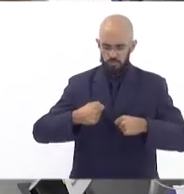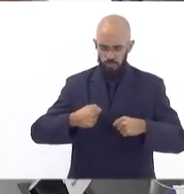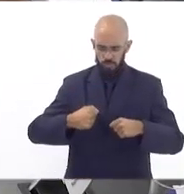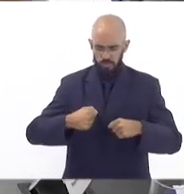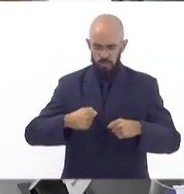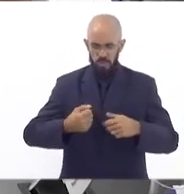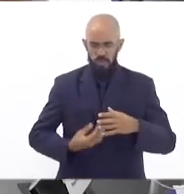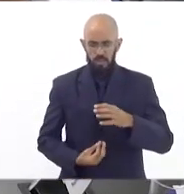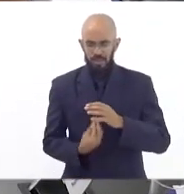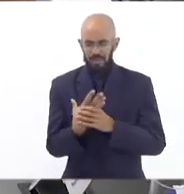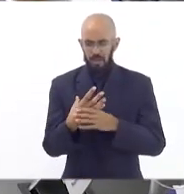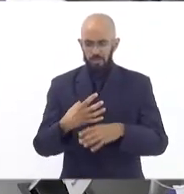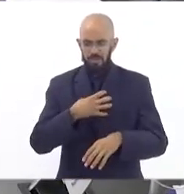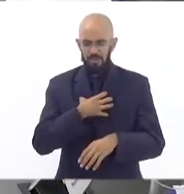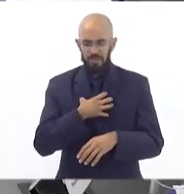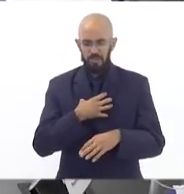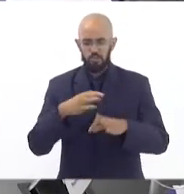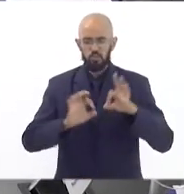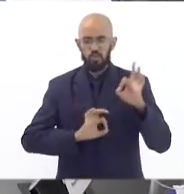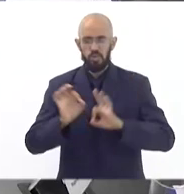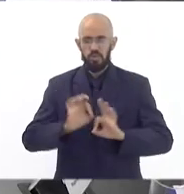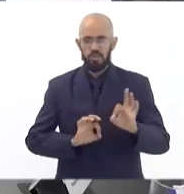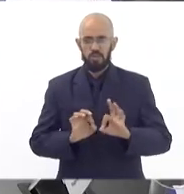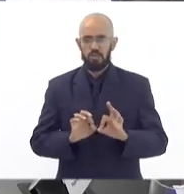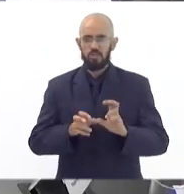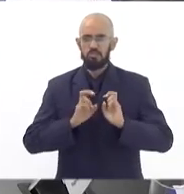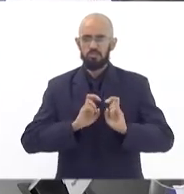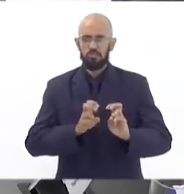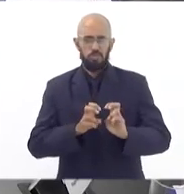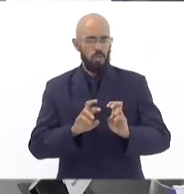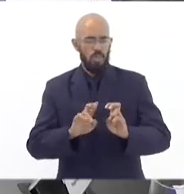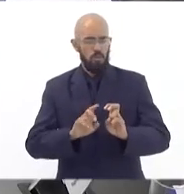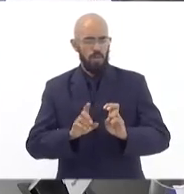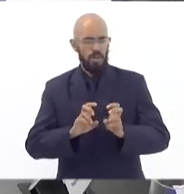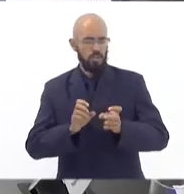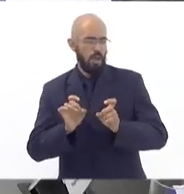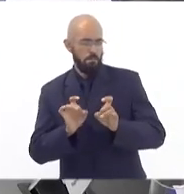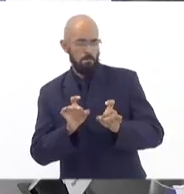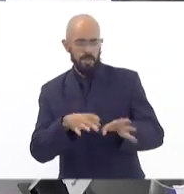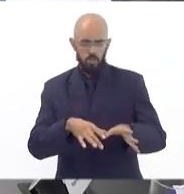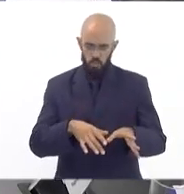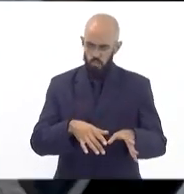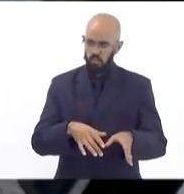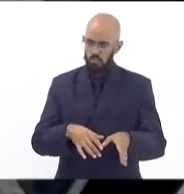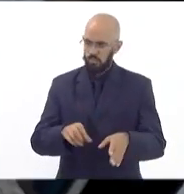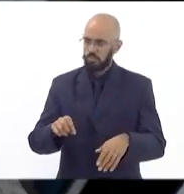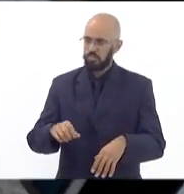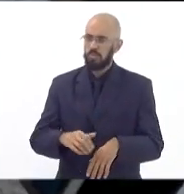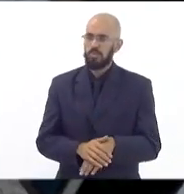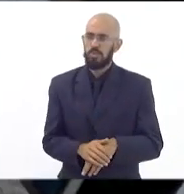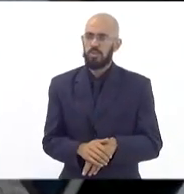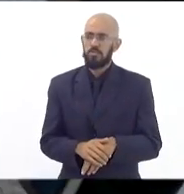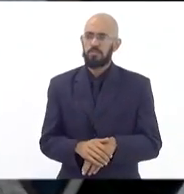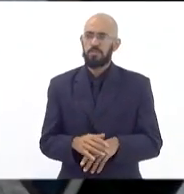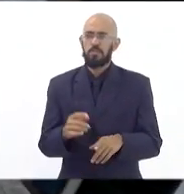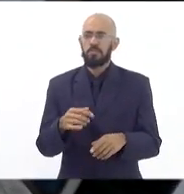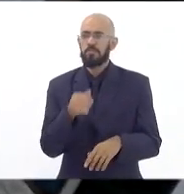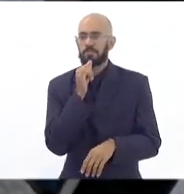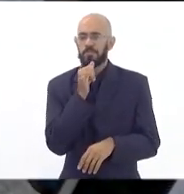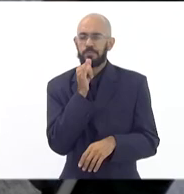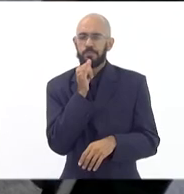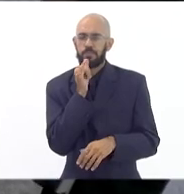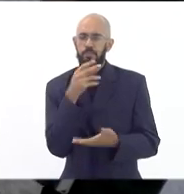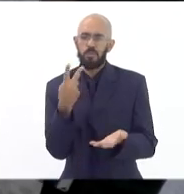pertencimento de organização daquela linha férrea e não te abandona e não de abandono é o até o caso concreto